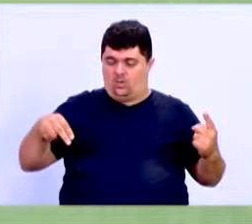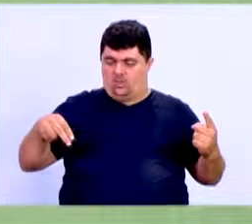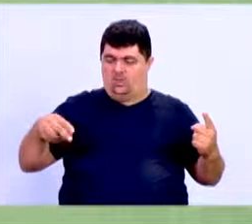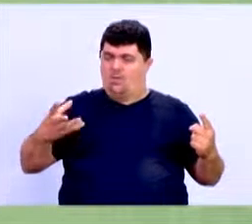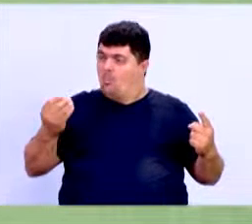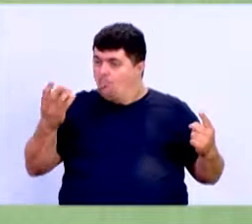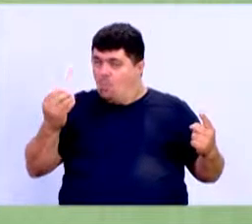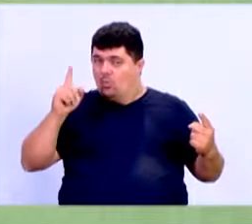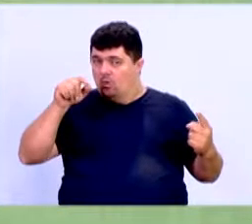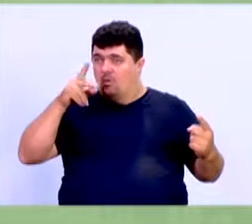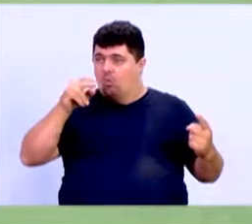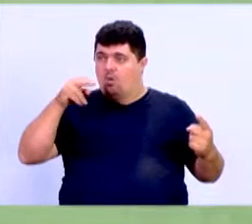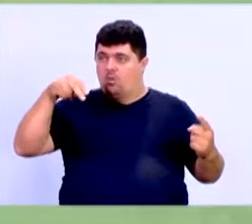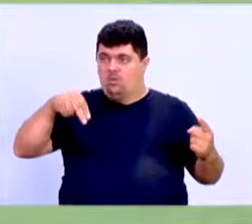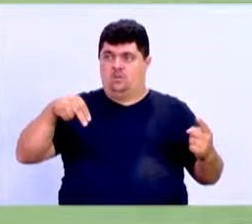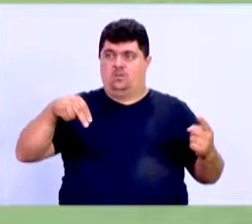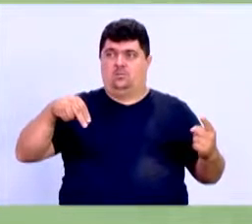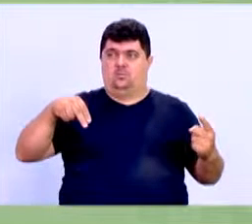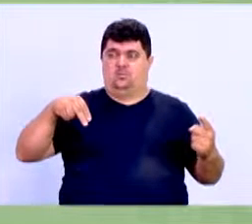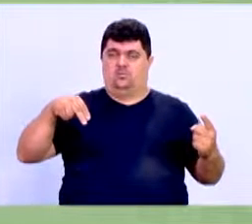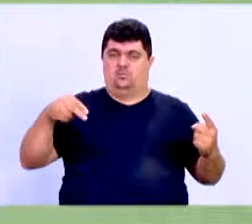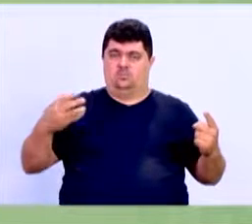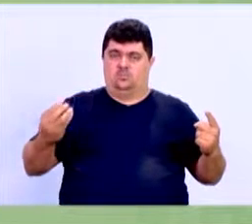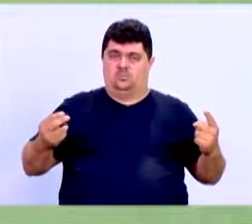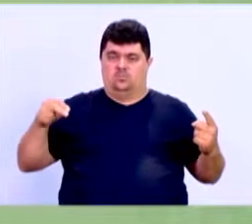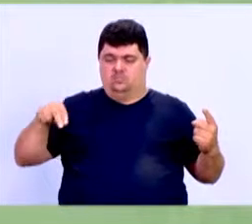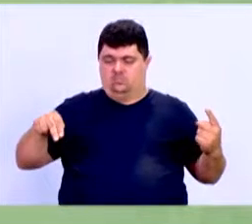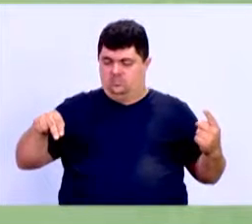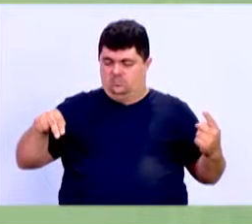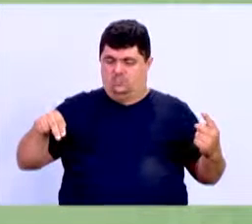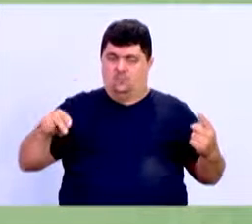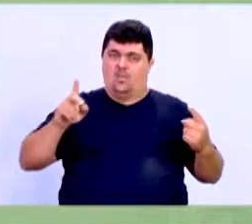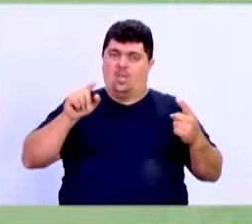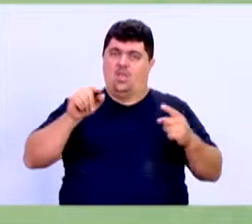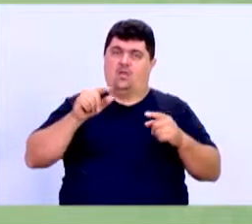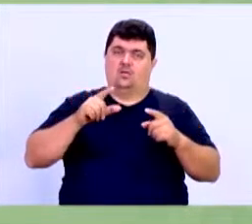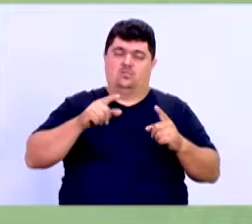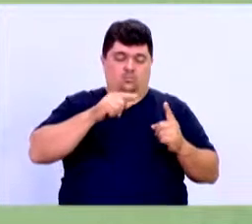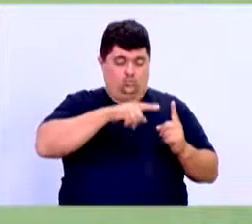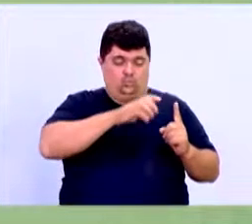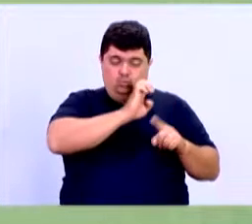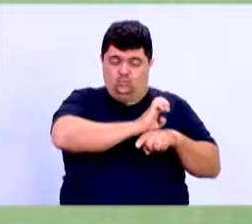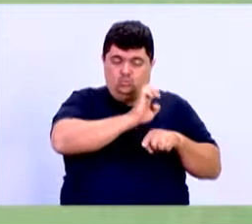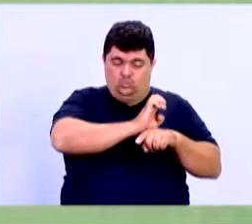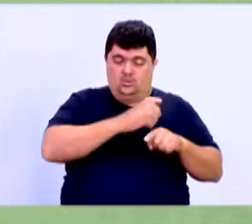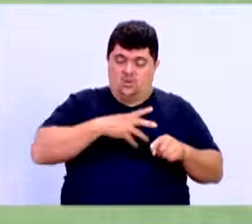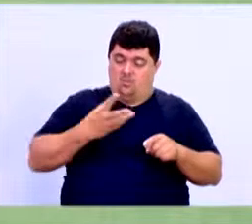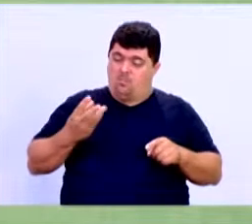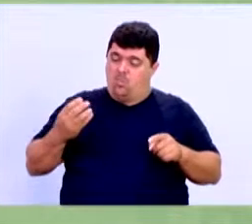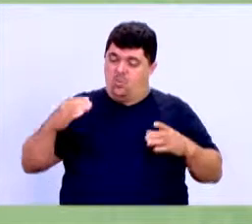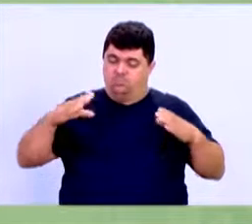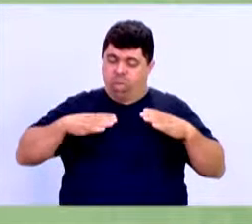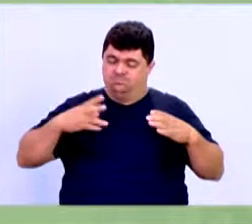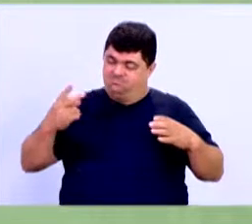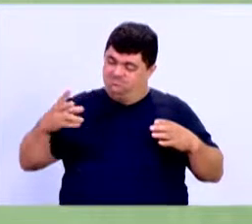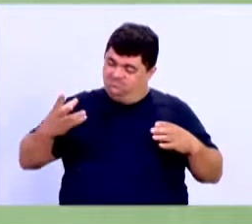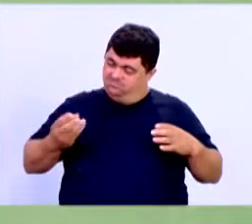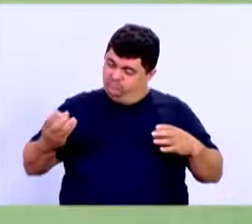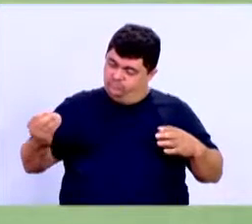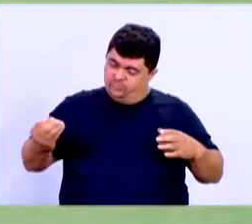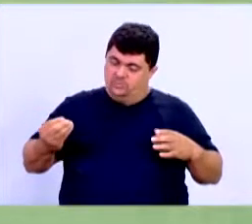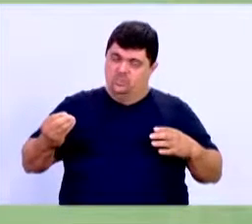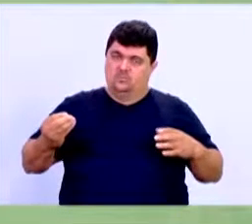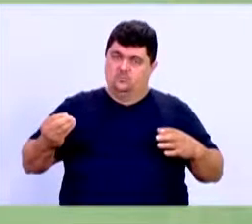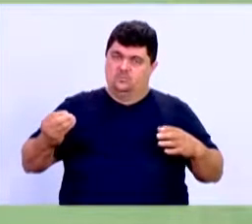isso, 1. E o N, ele representa o muitos, onde eu digo que várias cidades compõem